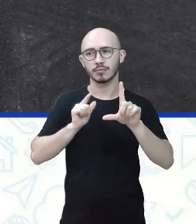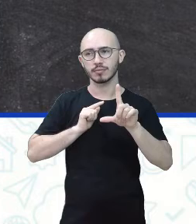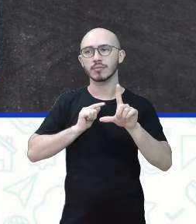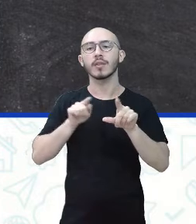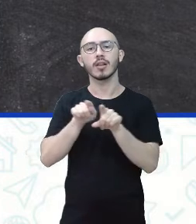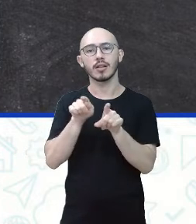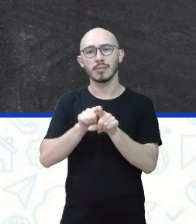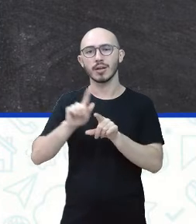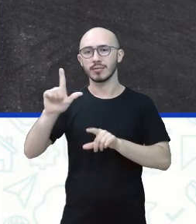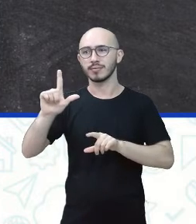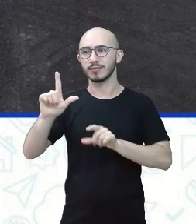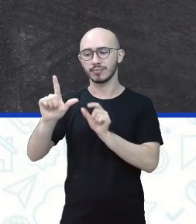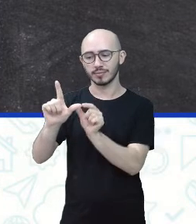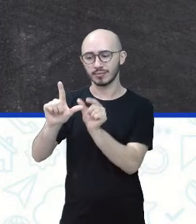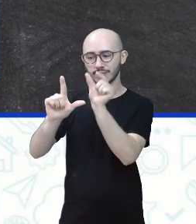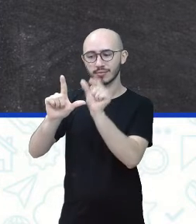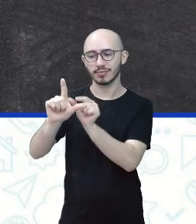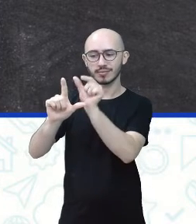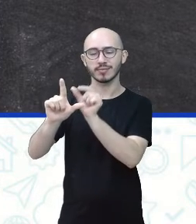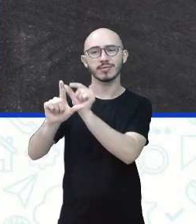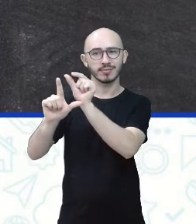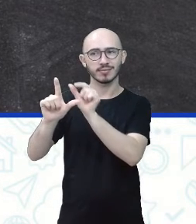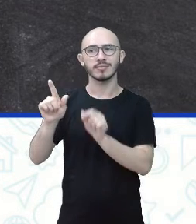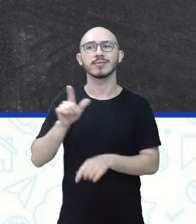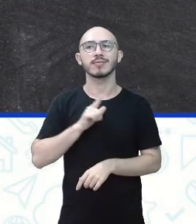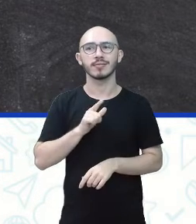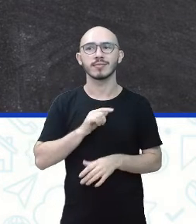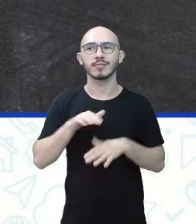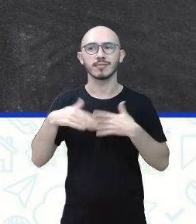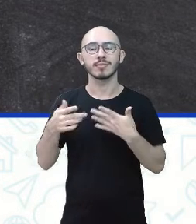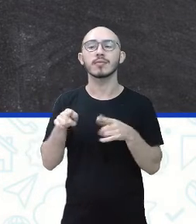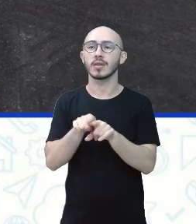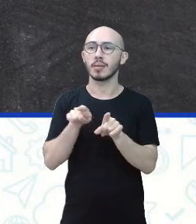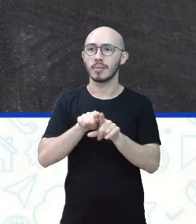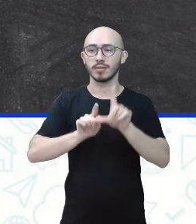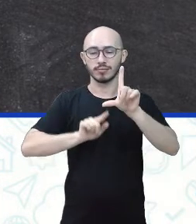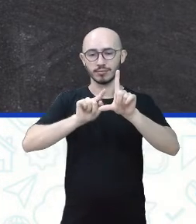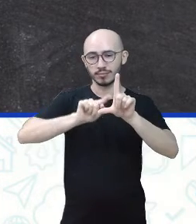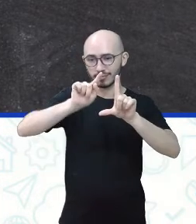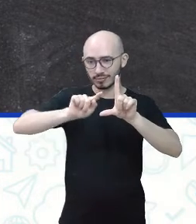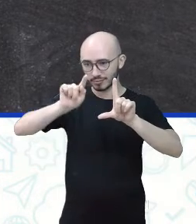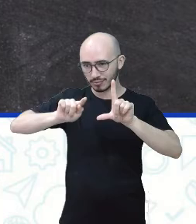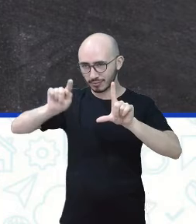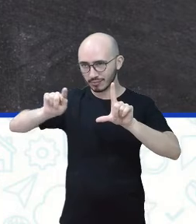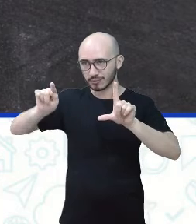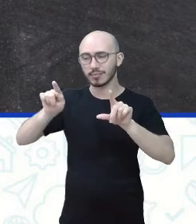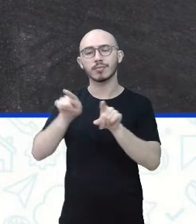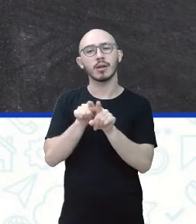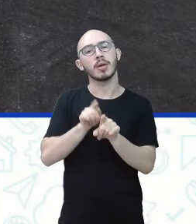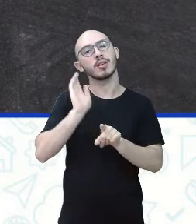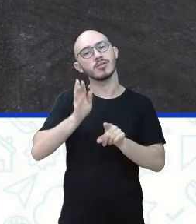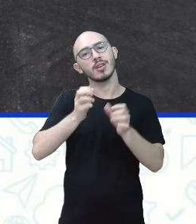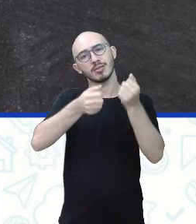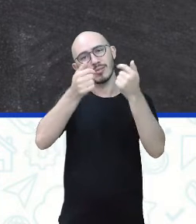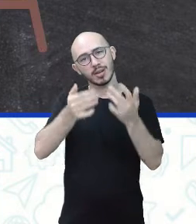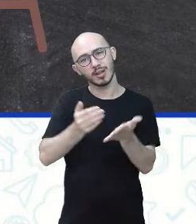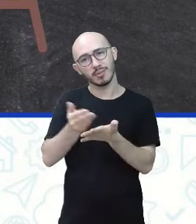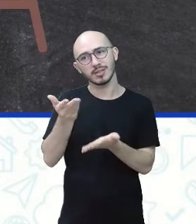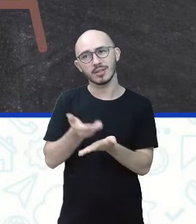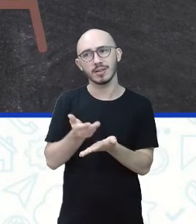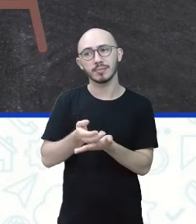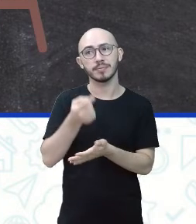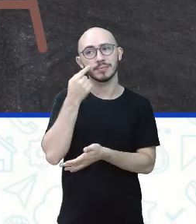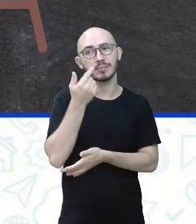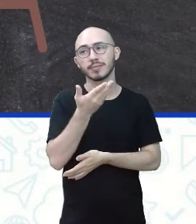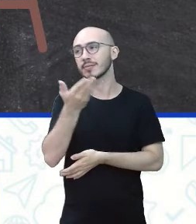frente, né? A gente acabou se antecipando, professor, lá na abertura. A gente tem o gráfico de linhas, também falei sobre ele no comecinho. E